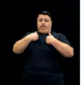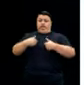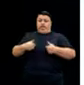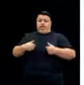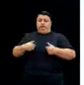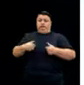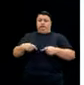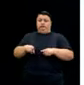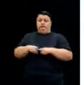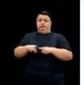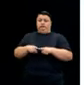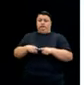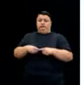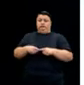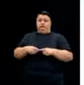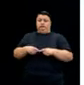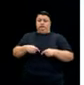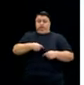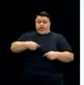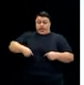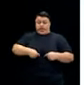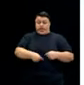órgãos do sistema digestivo.